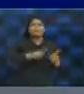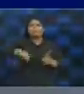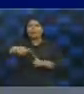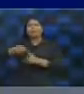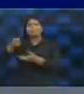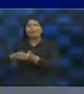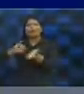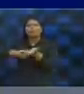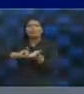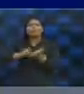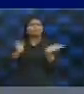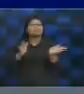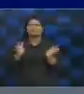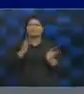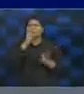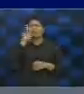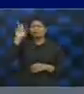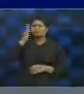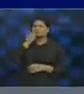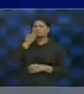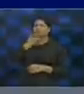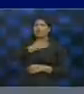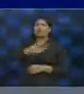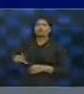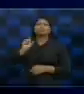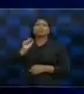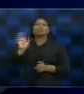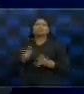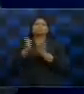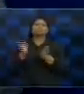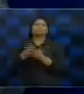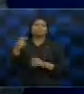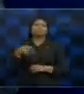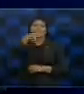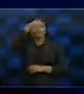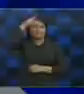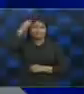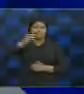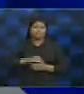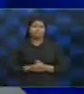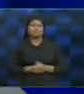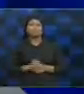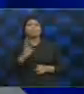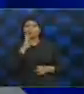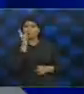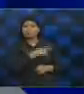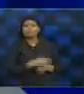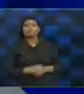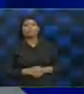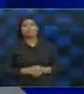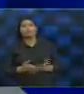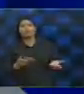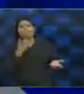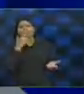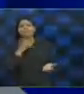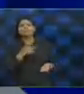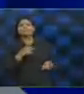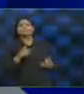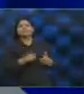não gostar das pessoas mais humildes da cidade. A tréplica, 1 minuto. O candidato insiste em mentir. Isso não lhe dará